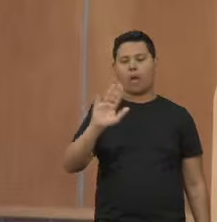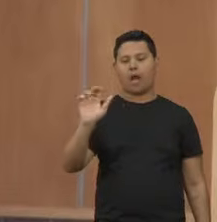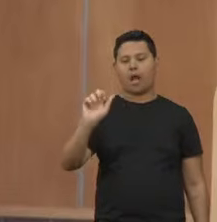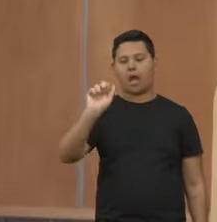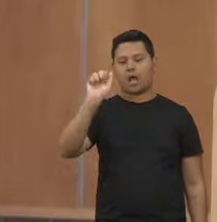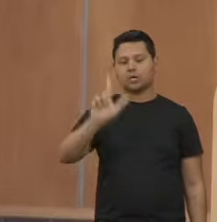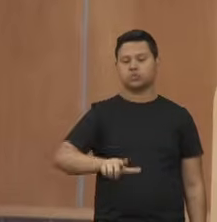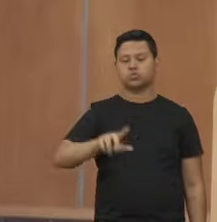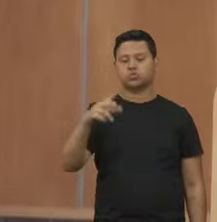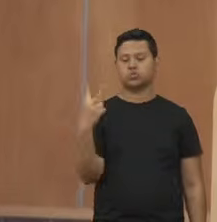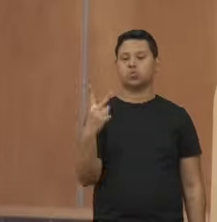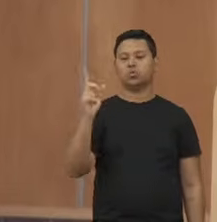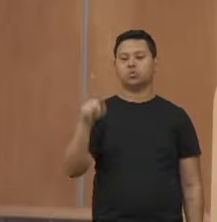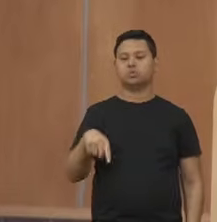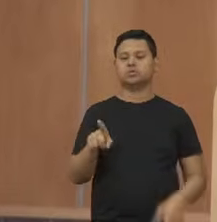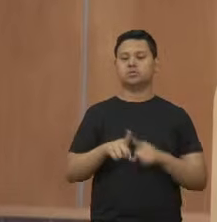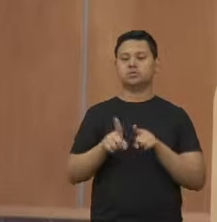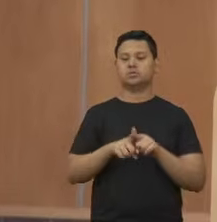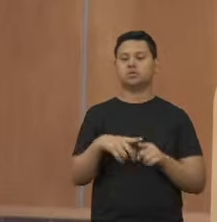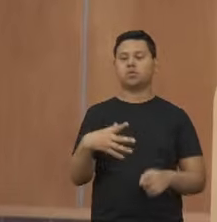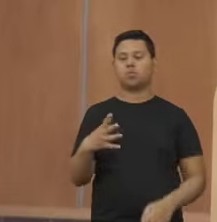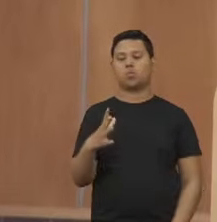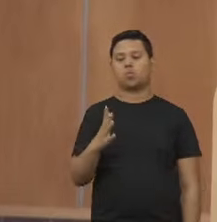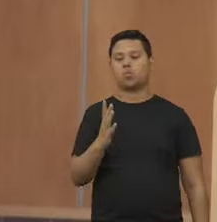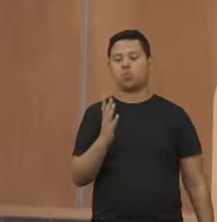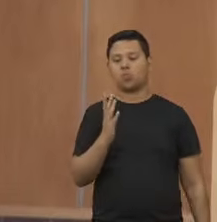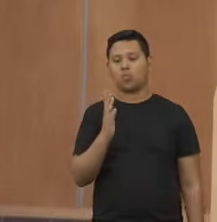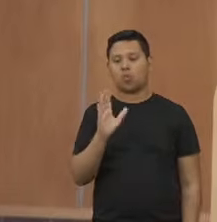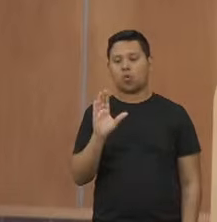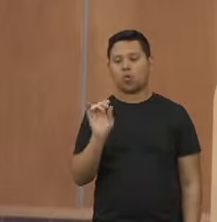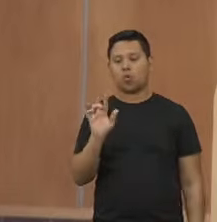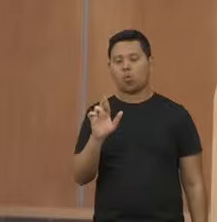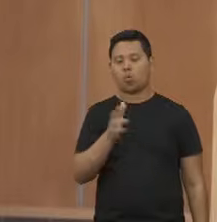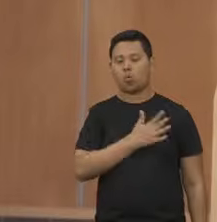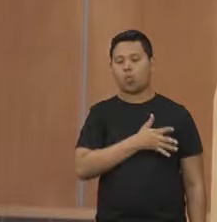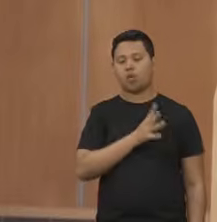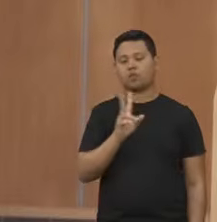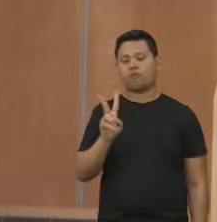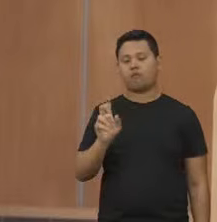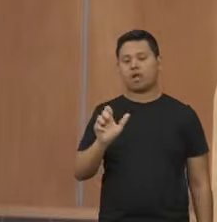2, que é o Coração Valente,